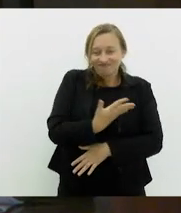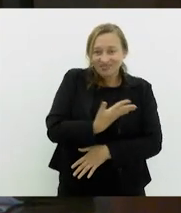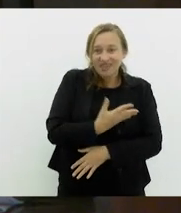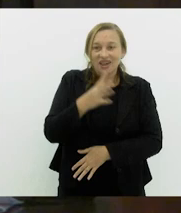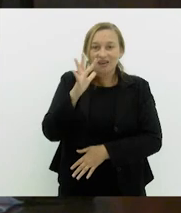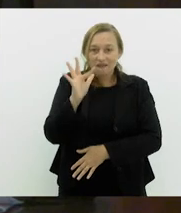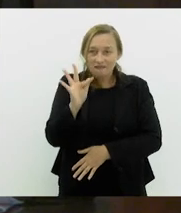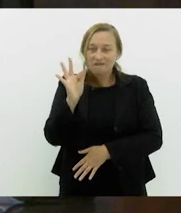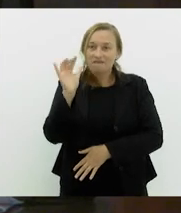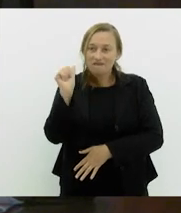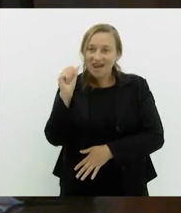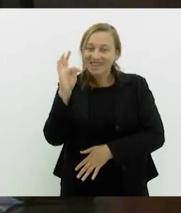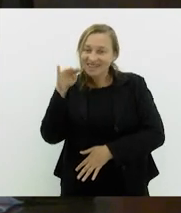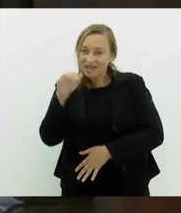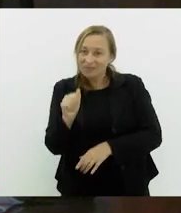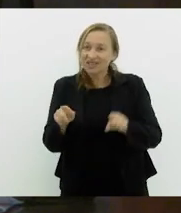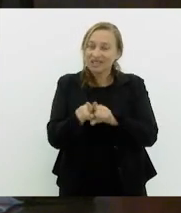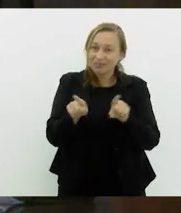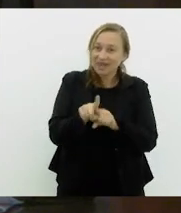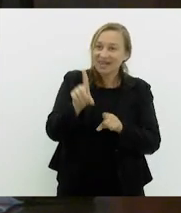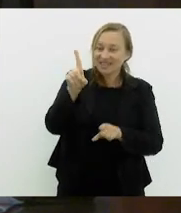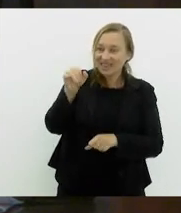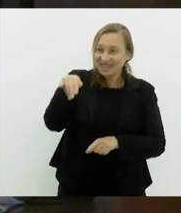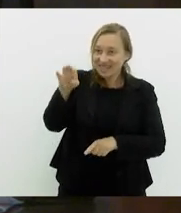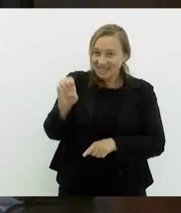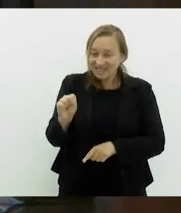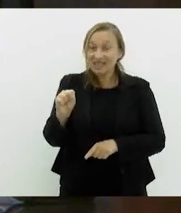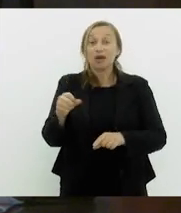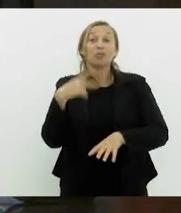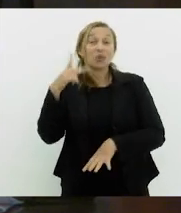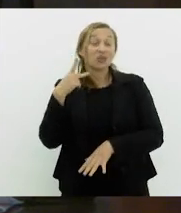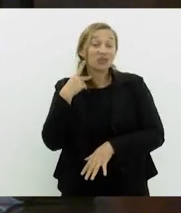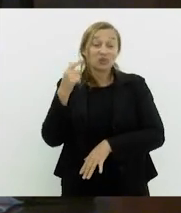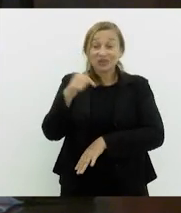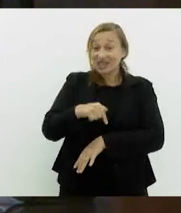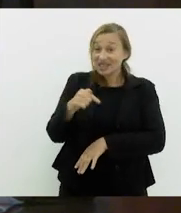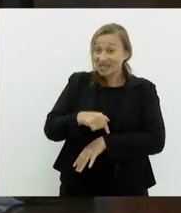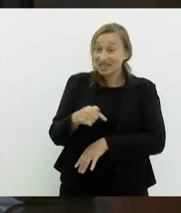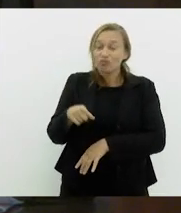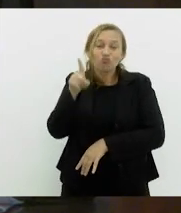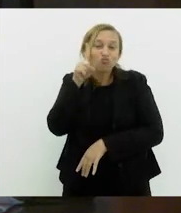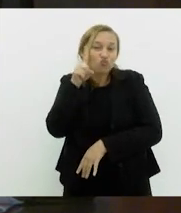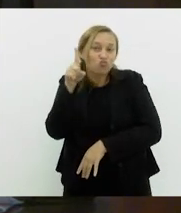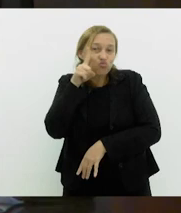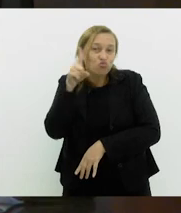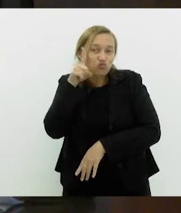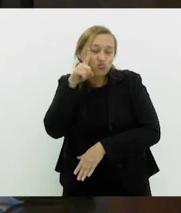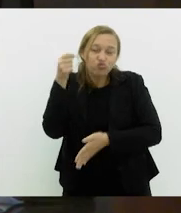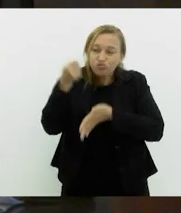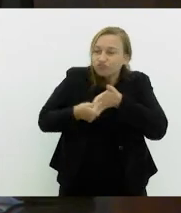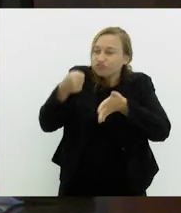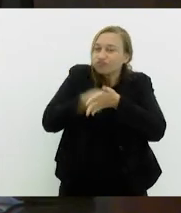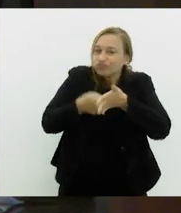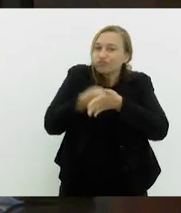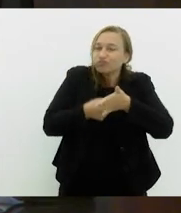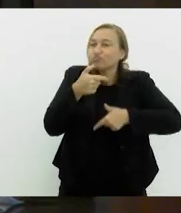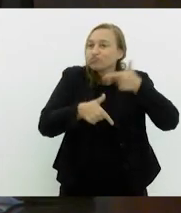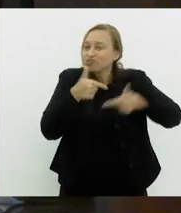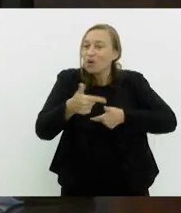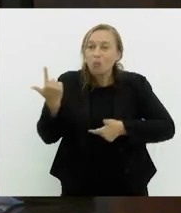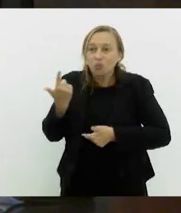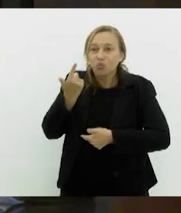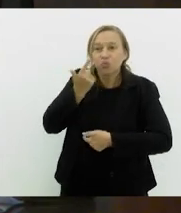e Denise, também procuradores aqui dos nossos quadros, que estão no dia a dia, labutando, trabalhando, para que a gente